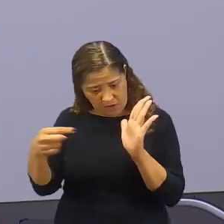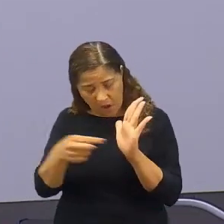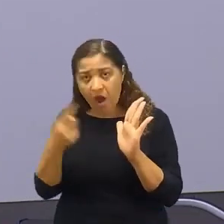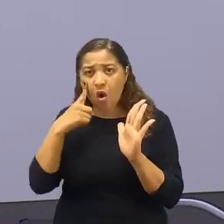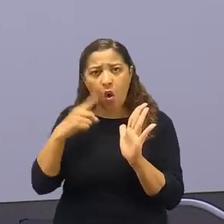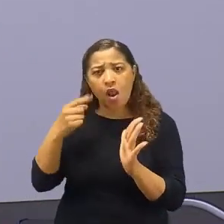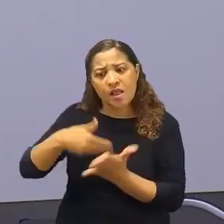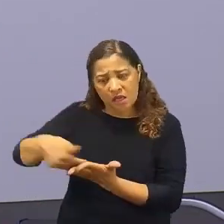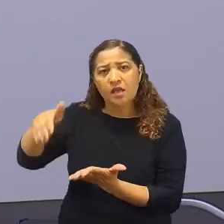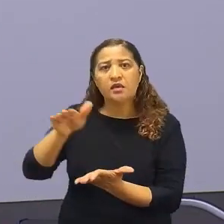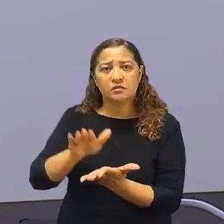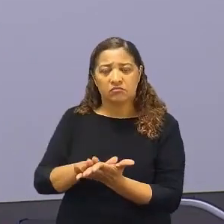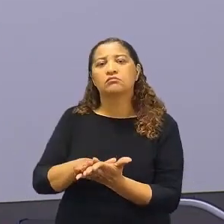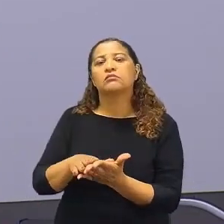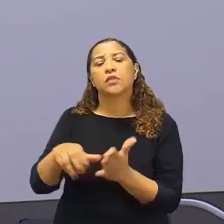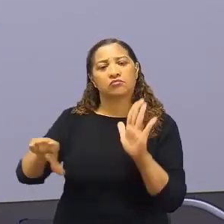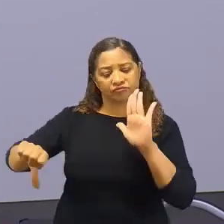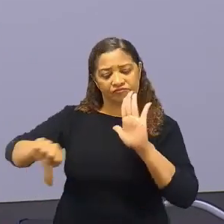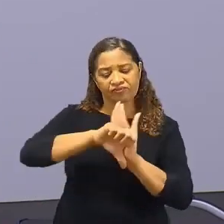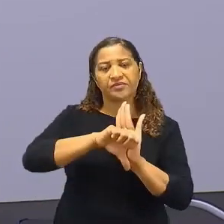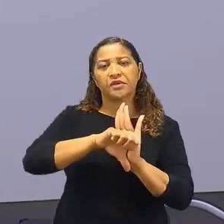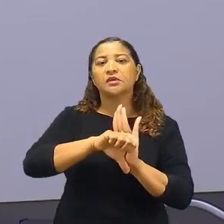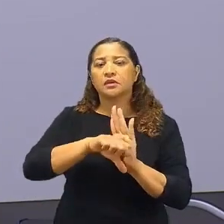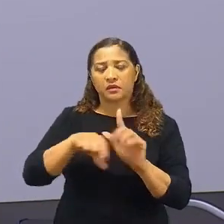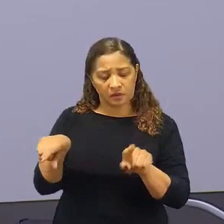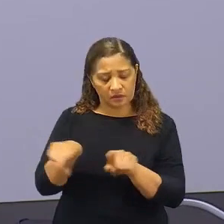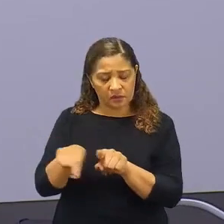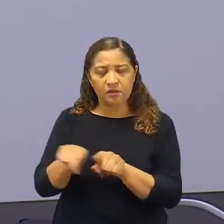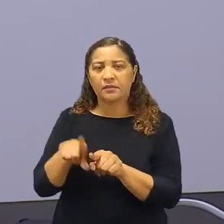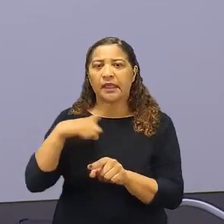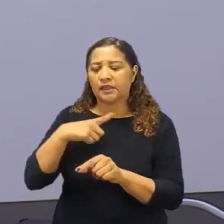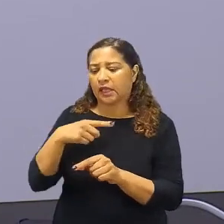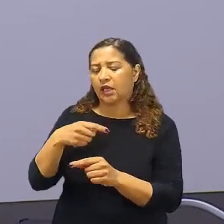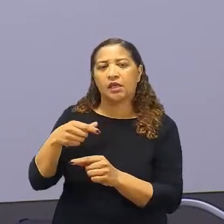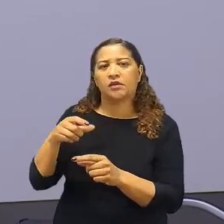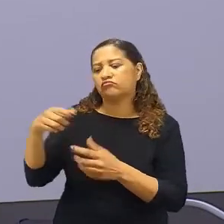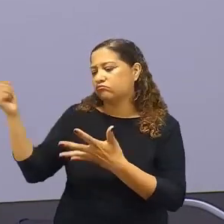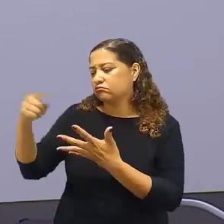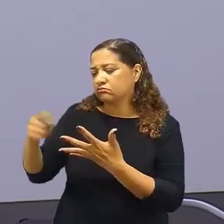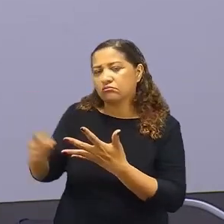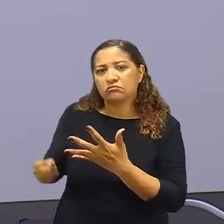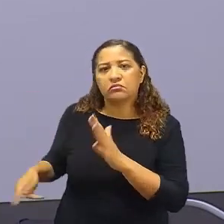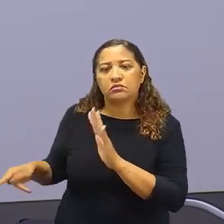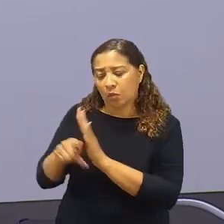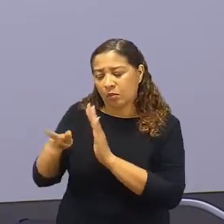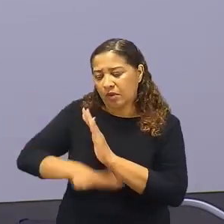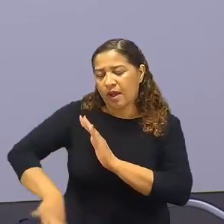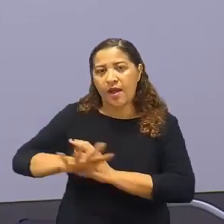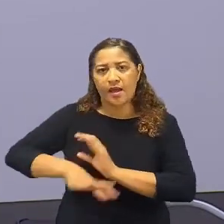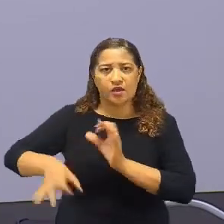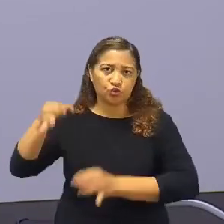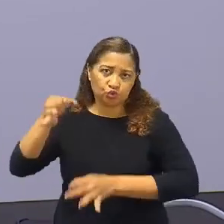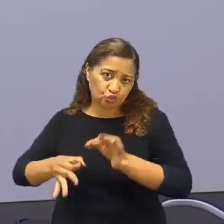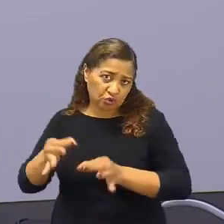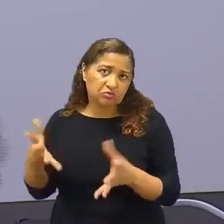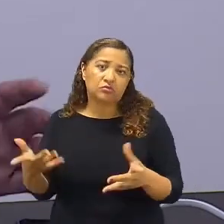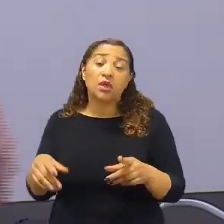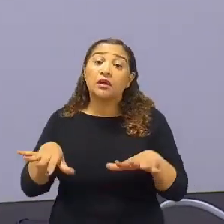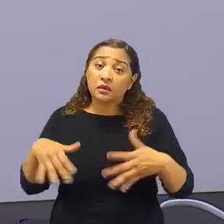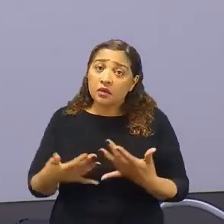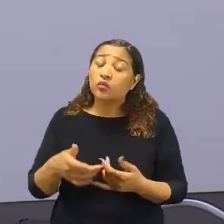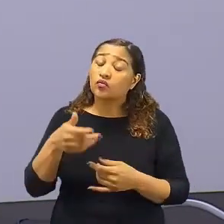tendo culpado, sanções penais, administrativas, cíveis. E volto a dizer,